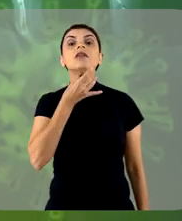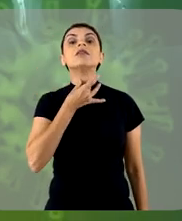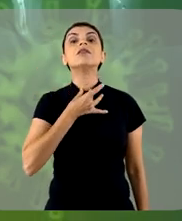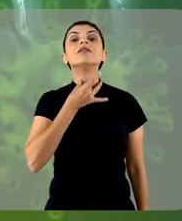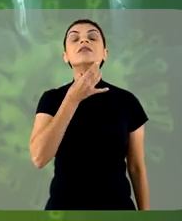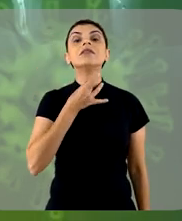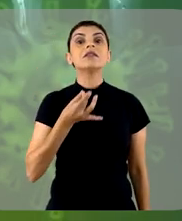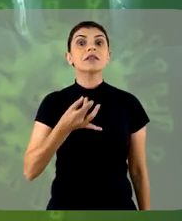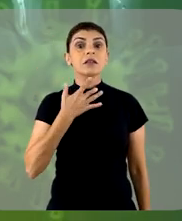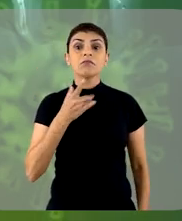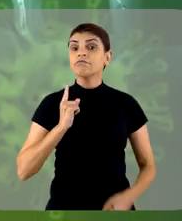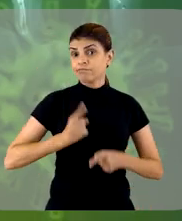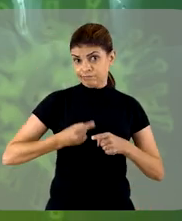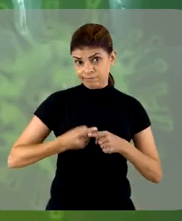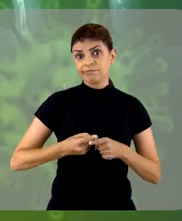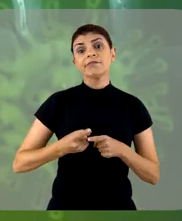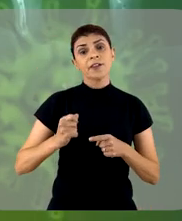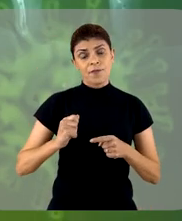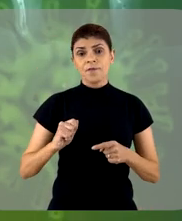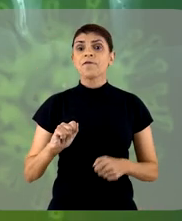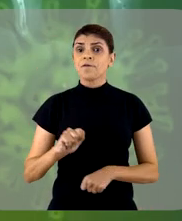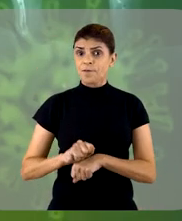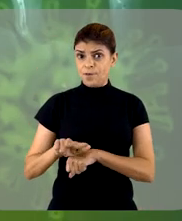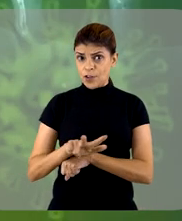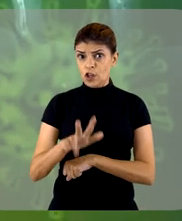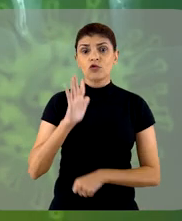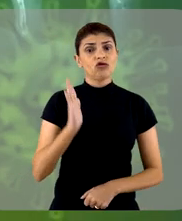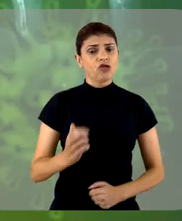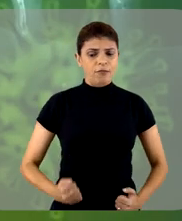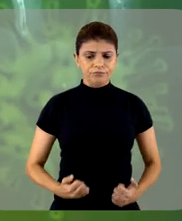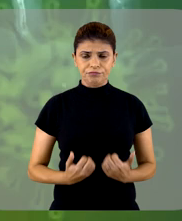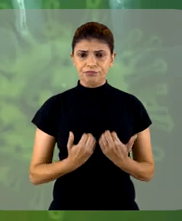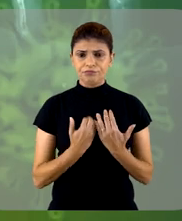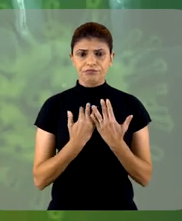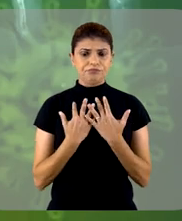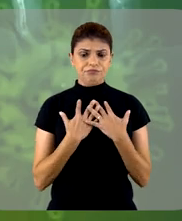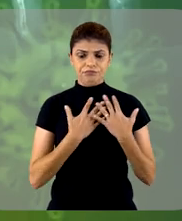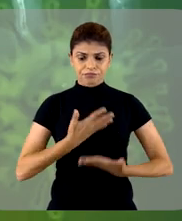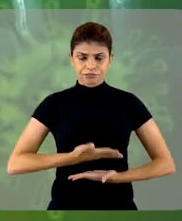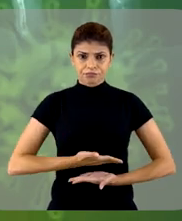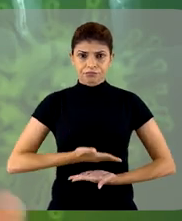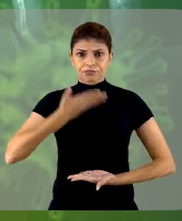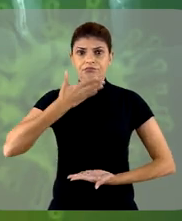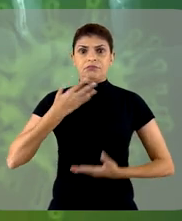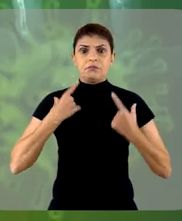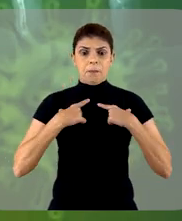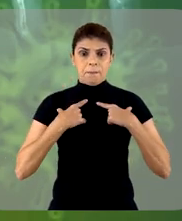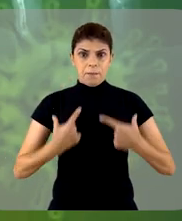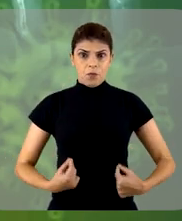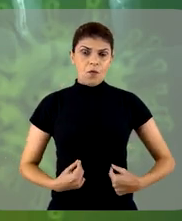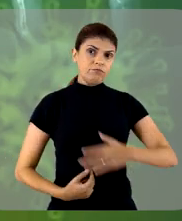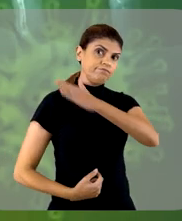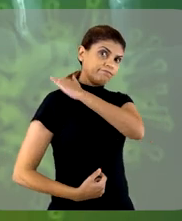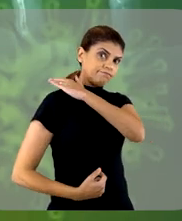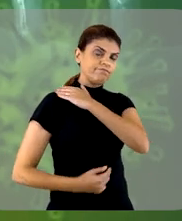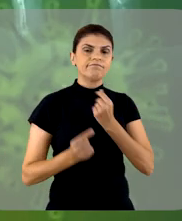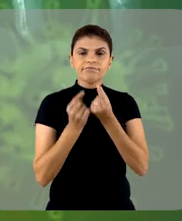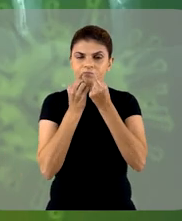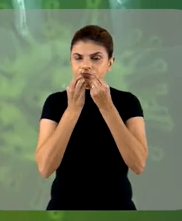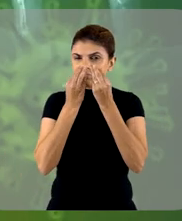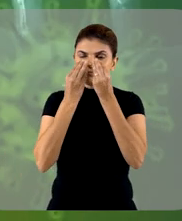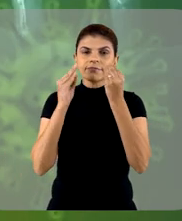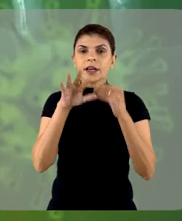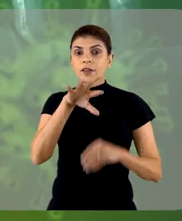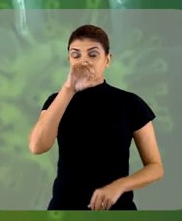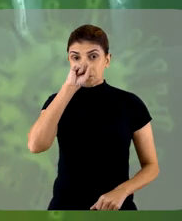vias aéreas superiores, é porque o vírus se instalou no sistema respiratório do paciente, já que a gente tem uma infecção que tem como porta